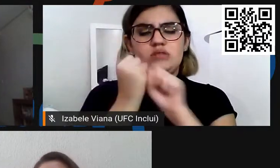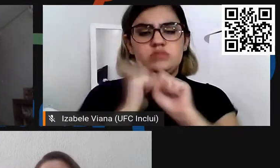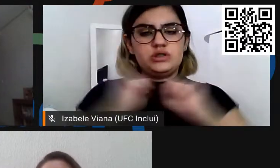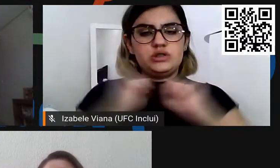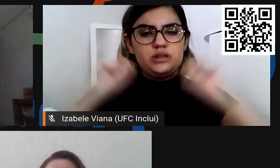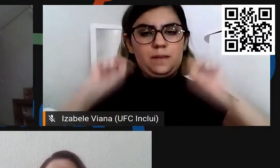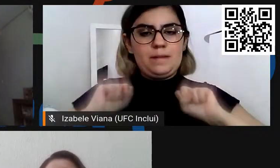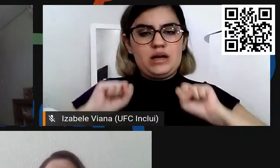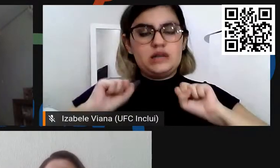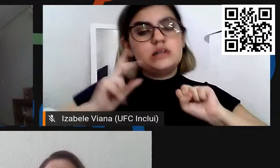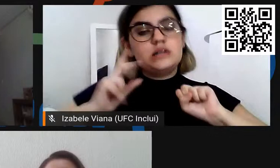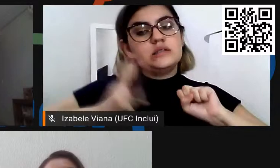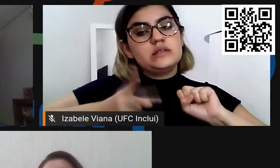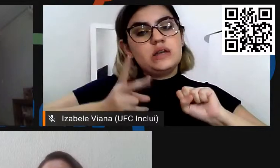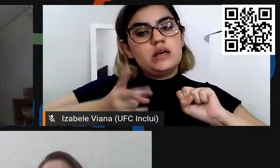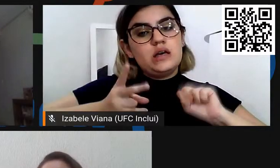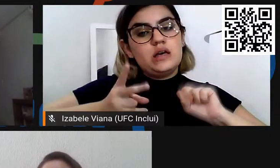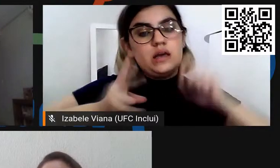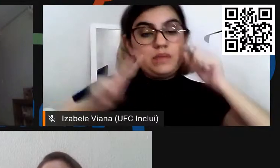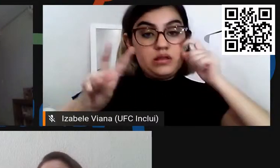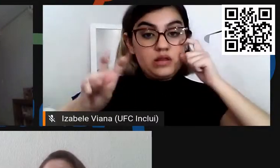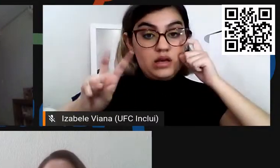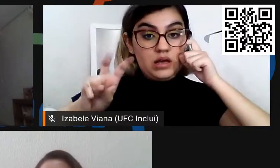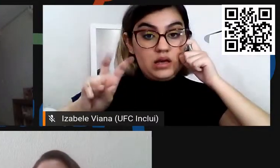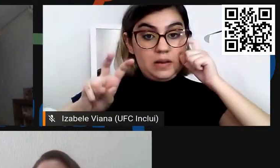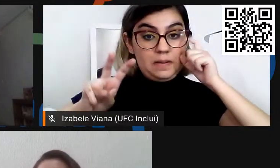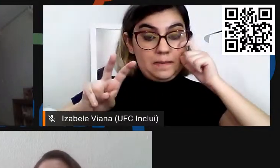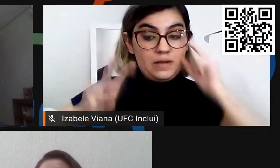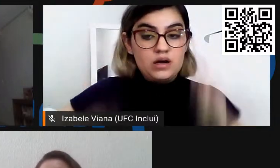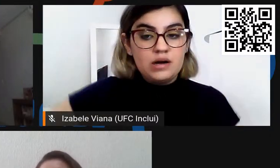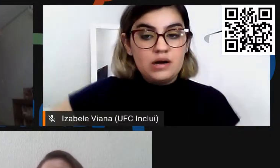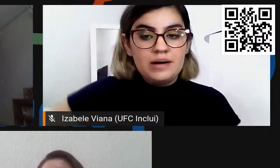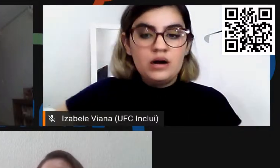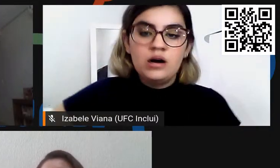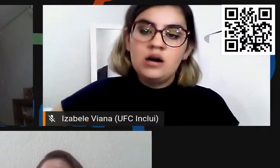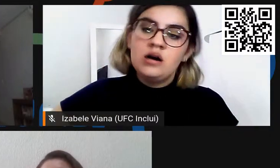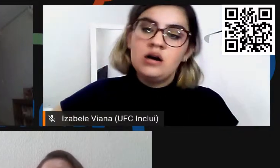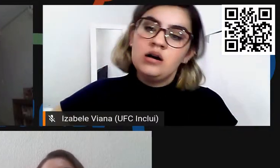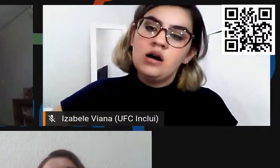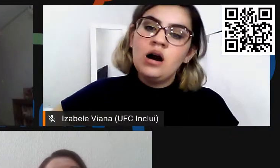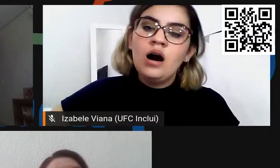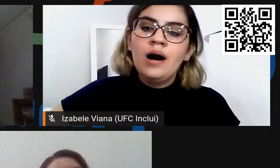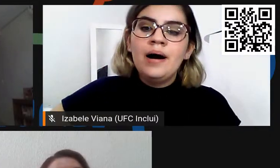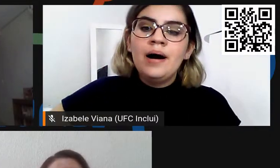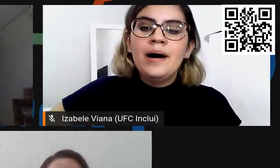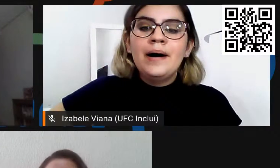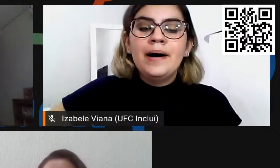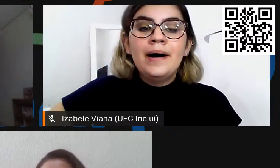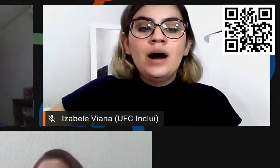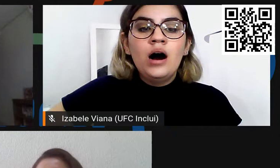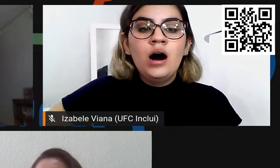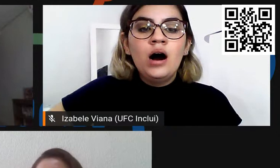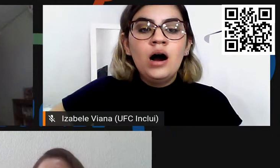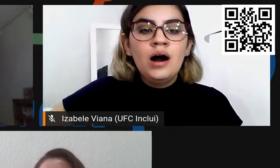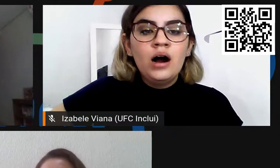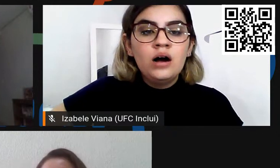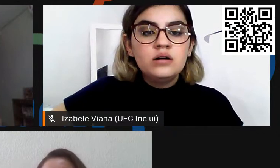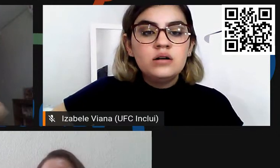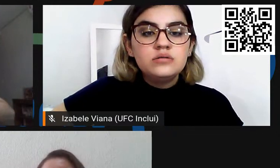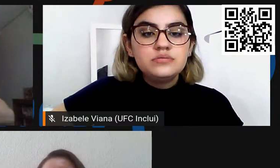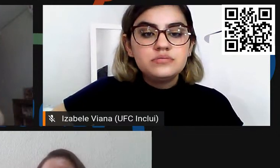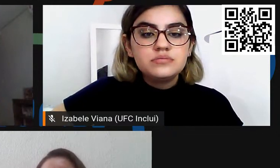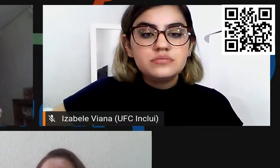questão pico, no caso pico, picou, uhum. né? Que o T seria o...